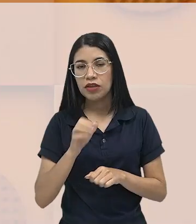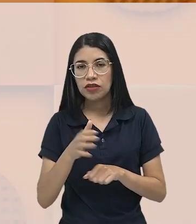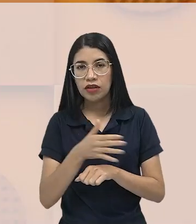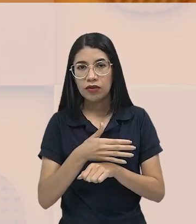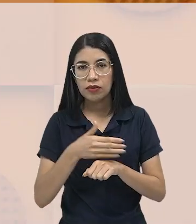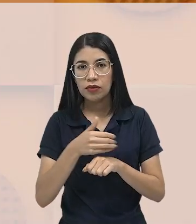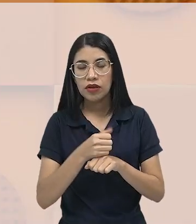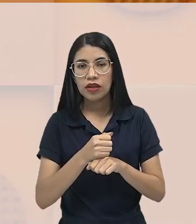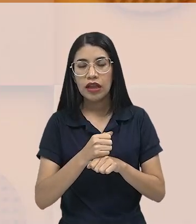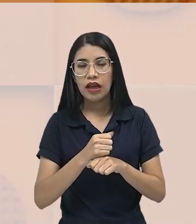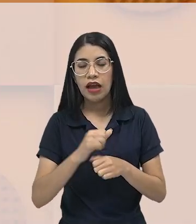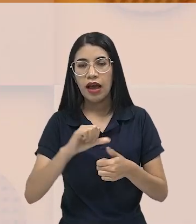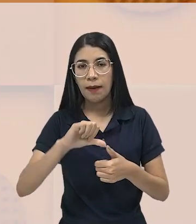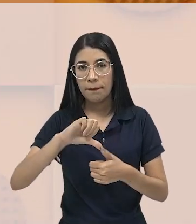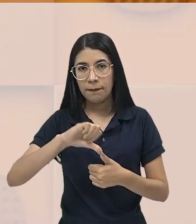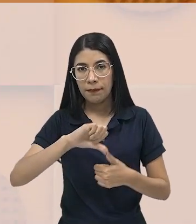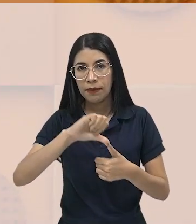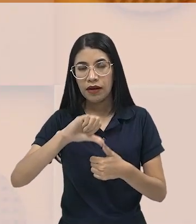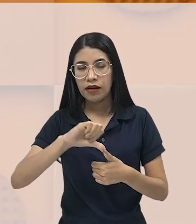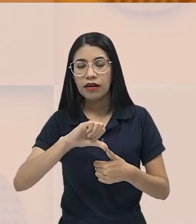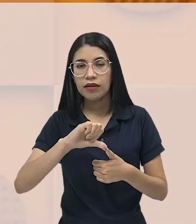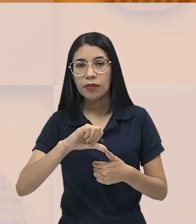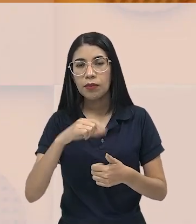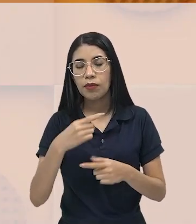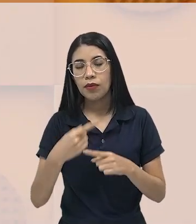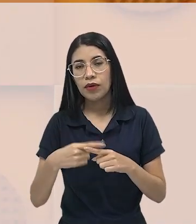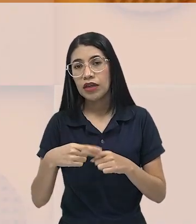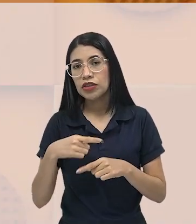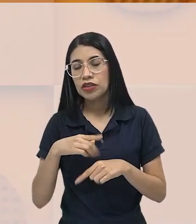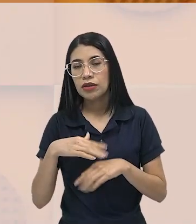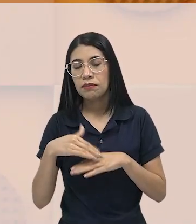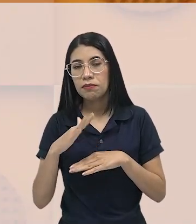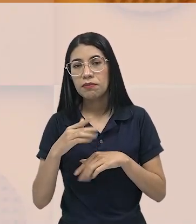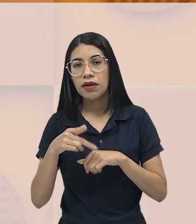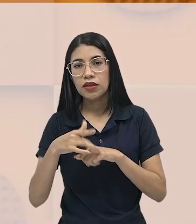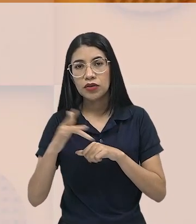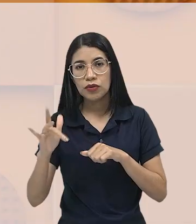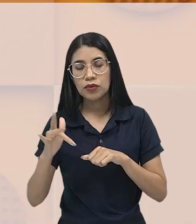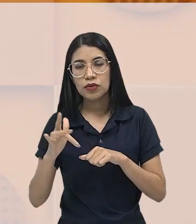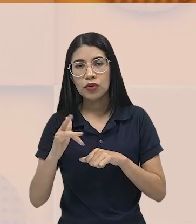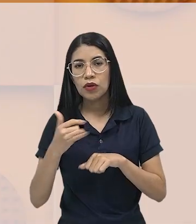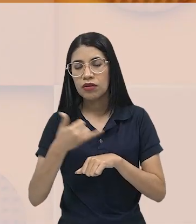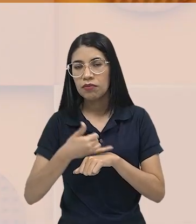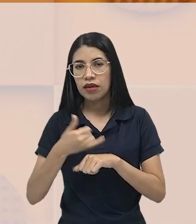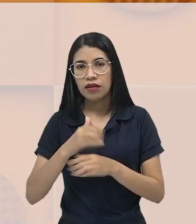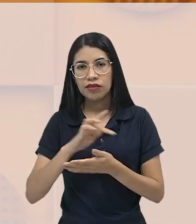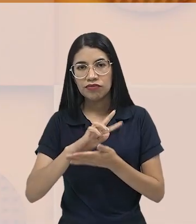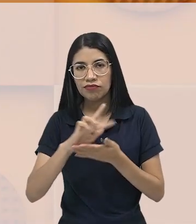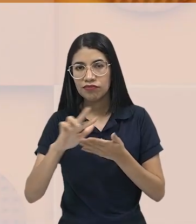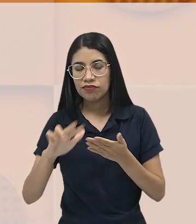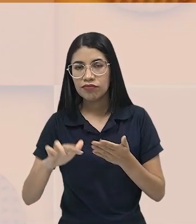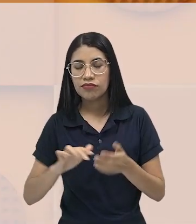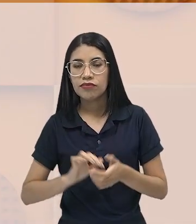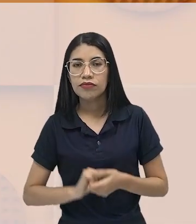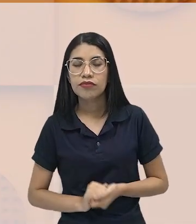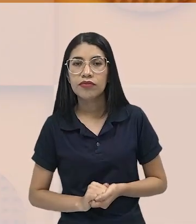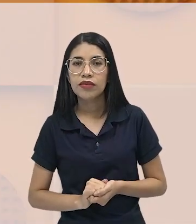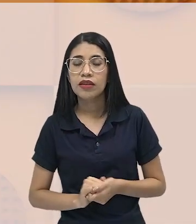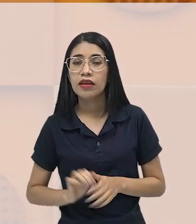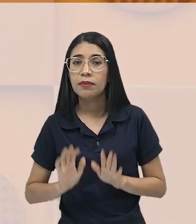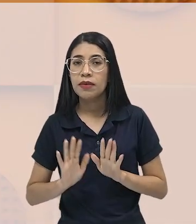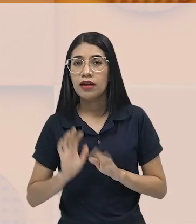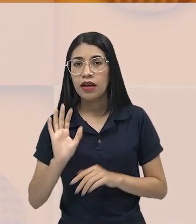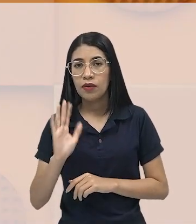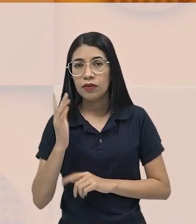do meio ali, na Mesoamérica, né? Por conta do ouro, metais preciosos e afins. E aí o que acontece? A Inglaterra